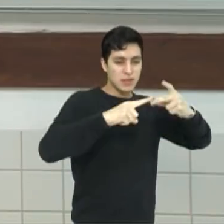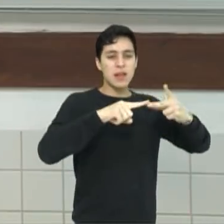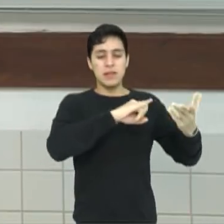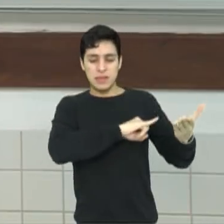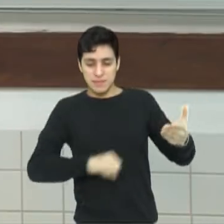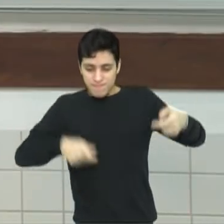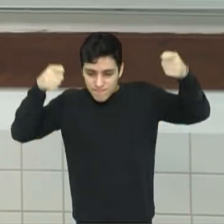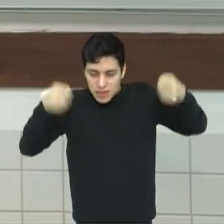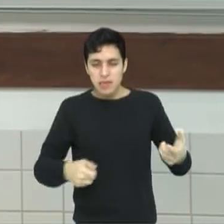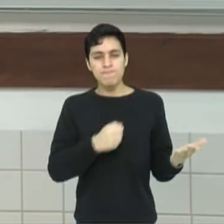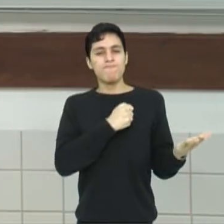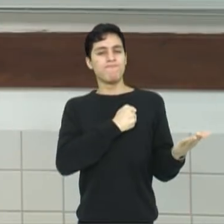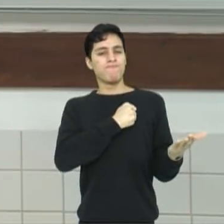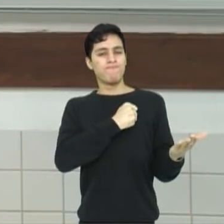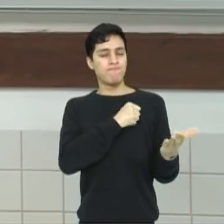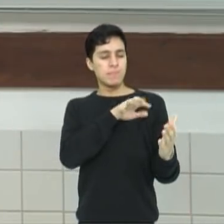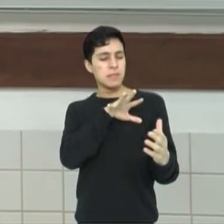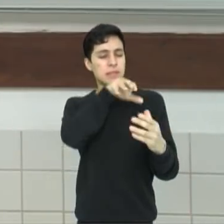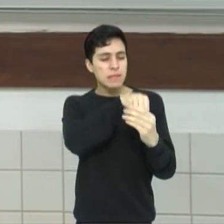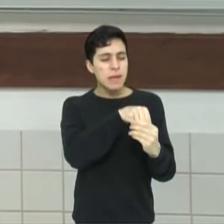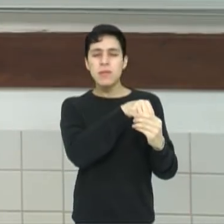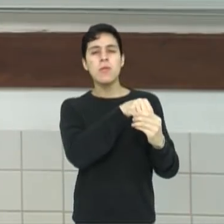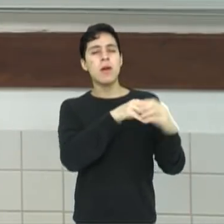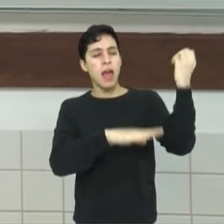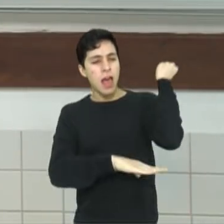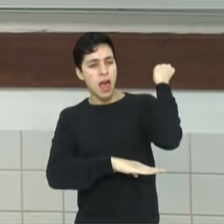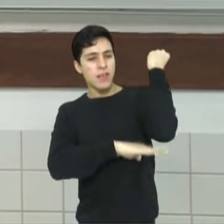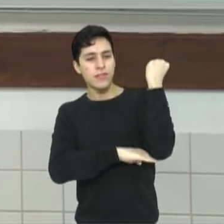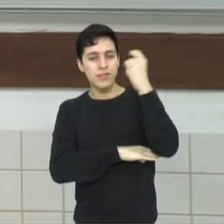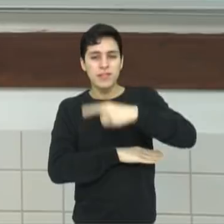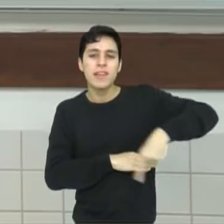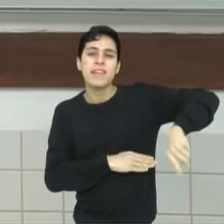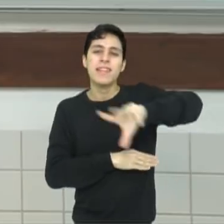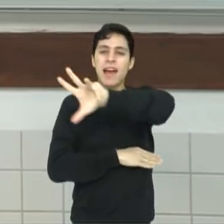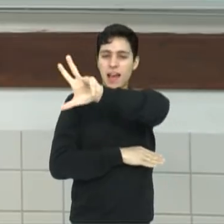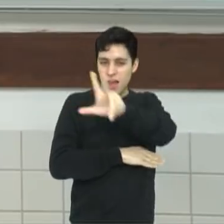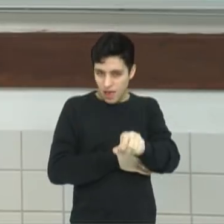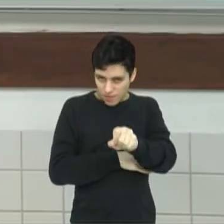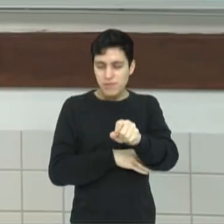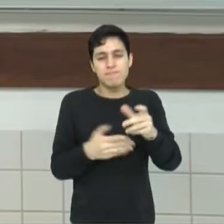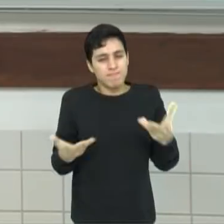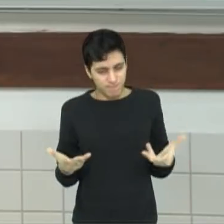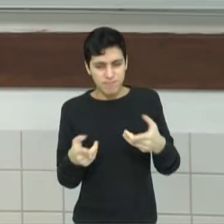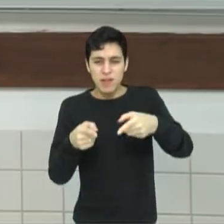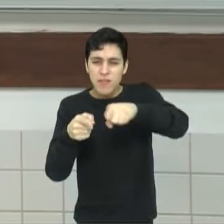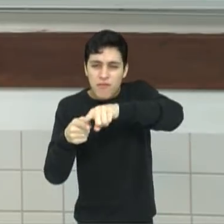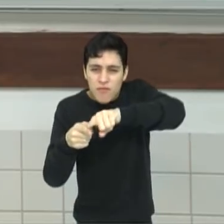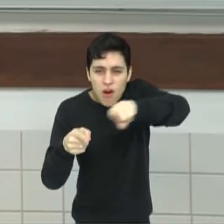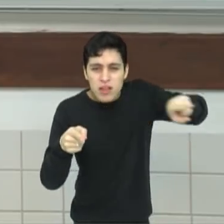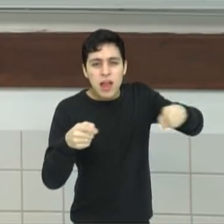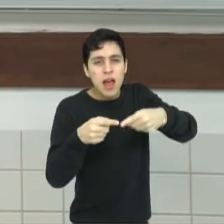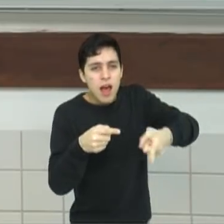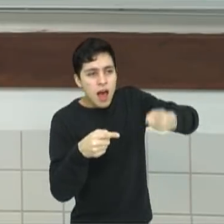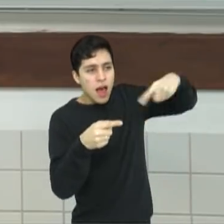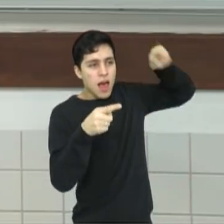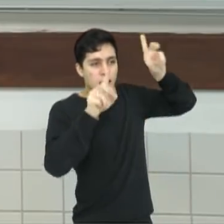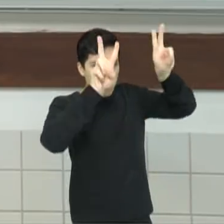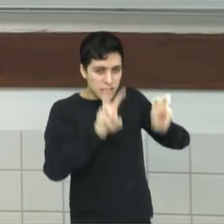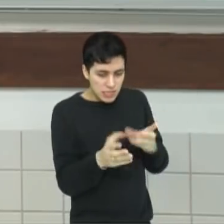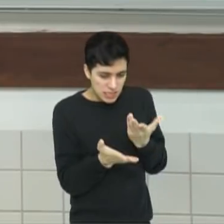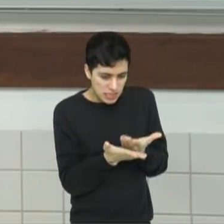e nacionalismo dentro da resistência africana. Vocês estão trabalhando esse tema